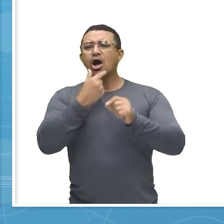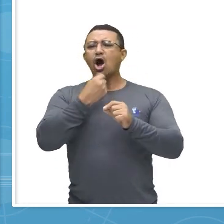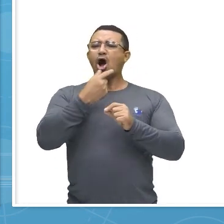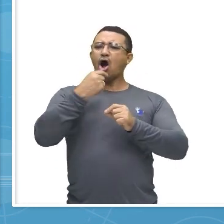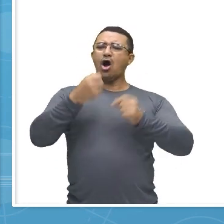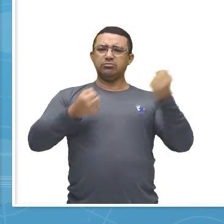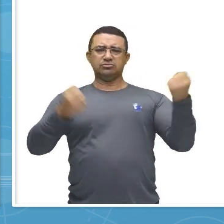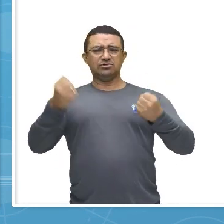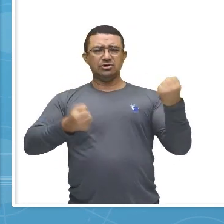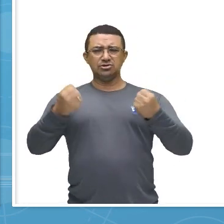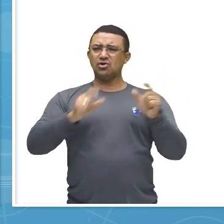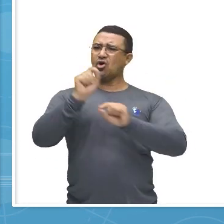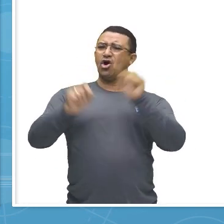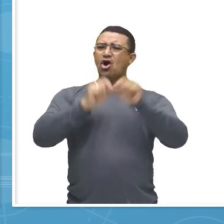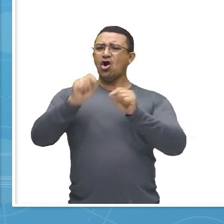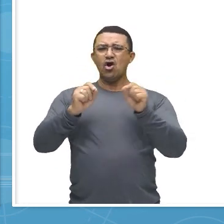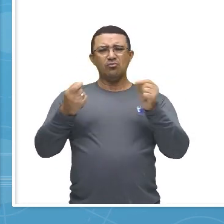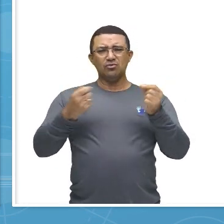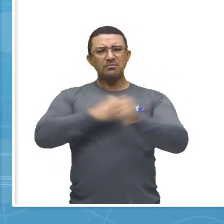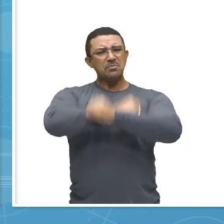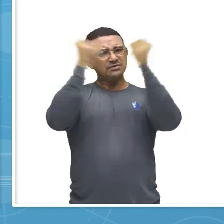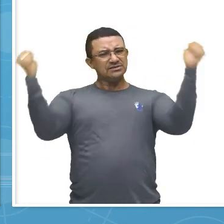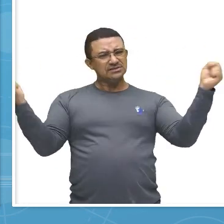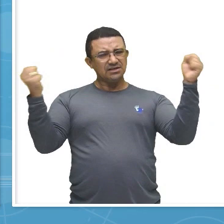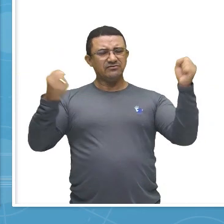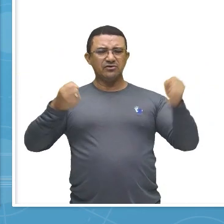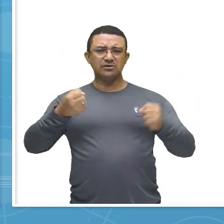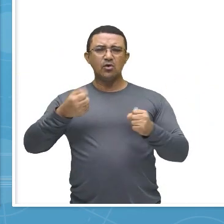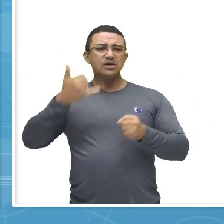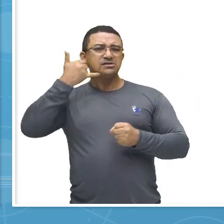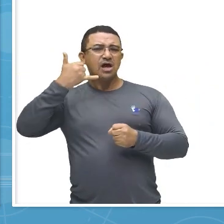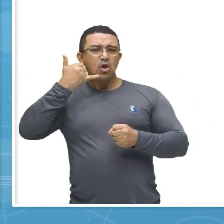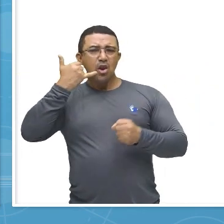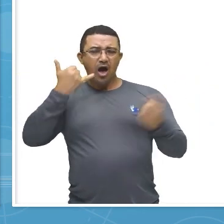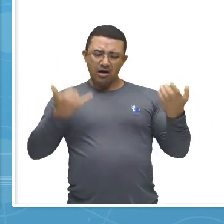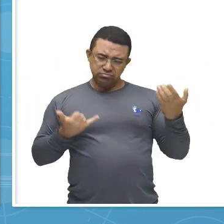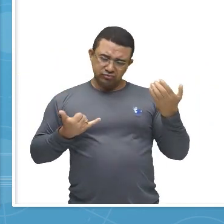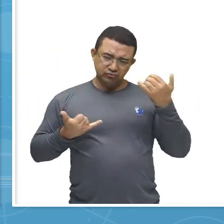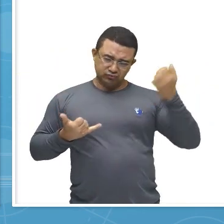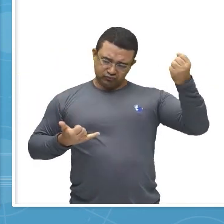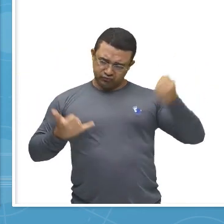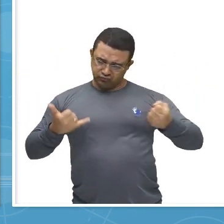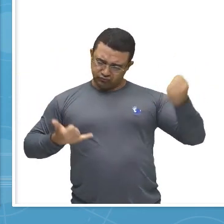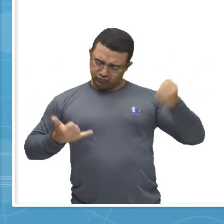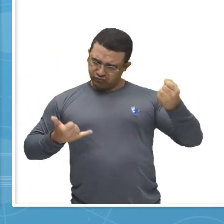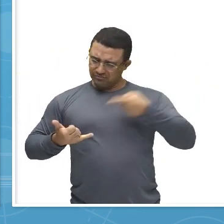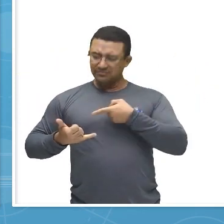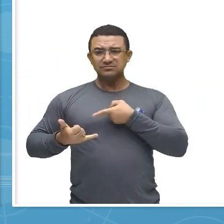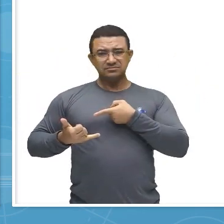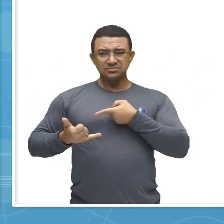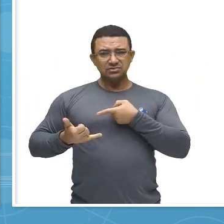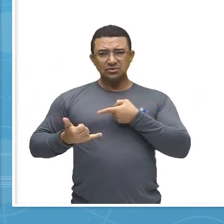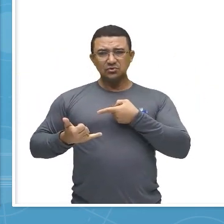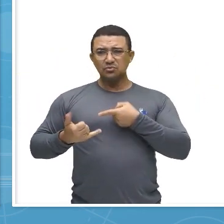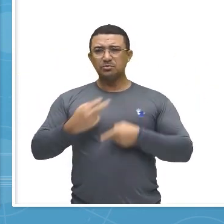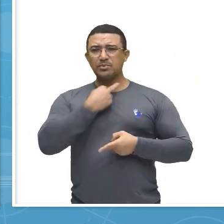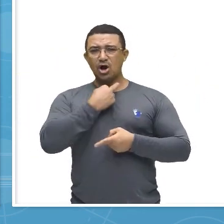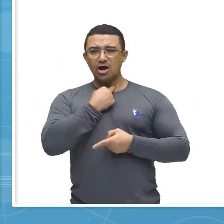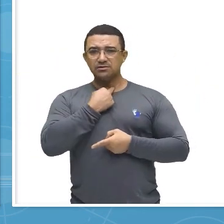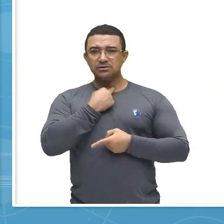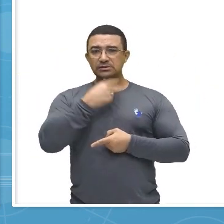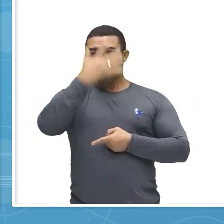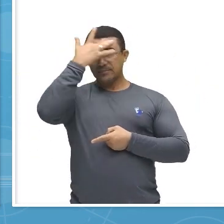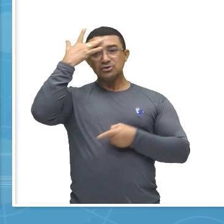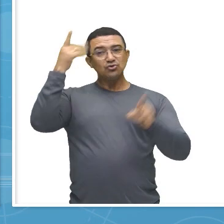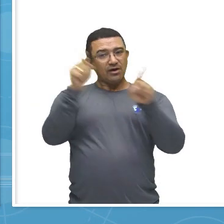está dirigindo e olhando mensagens, aparentemente. Temos aqui o personagem também que vai distraído